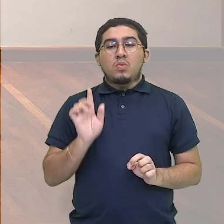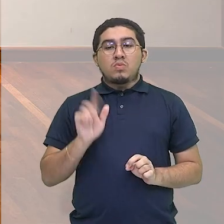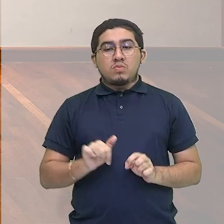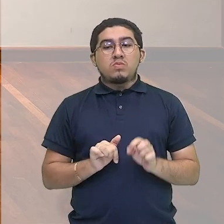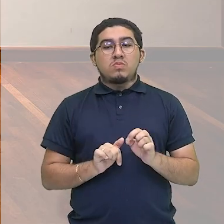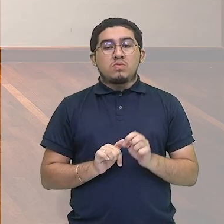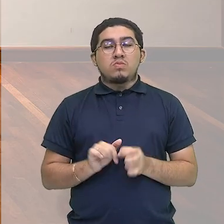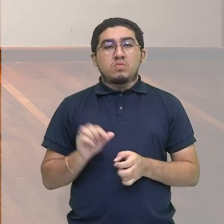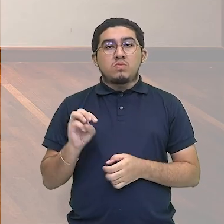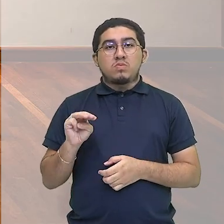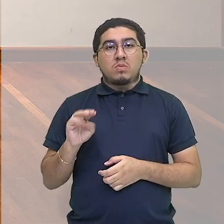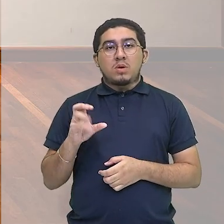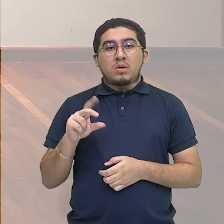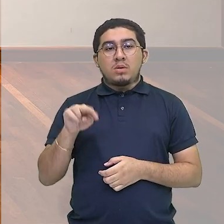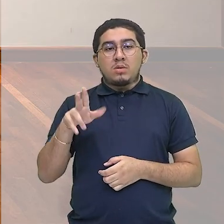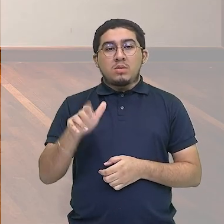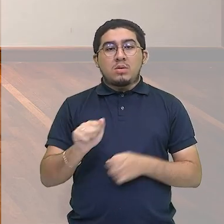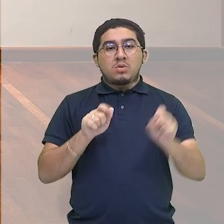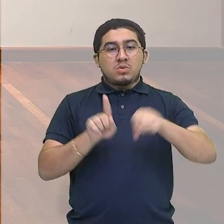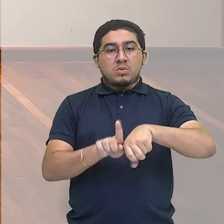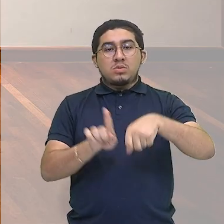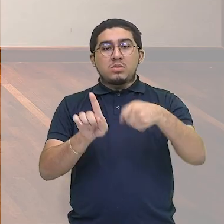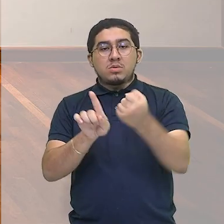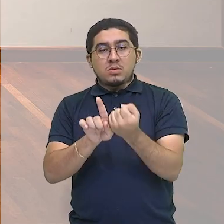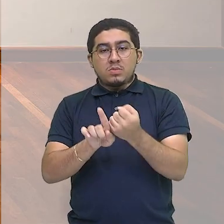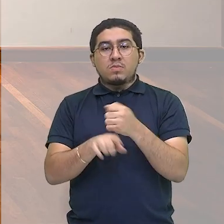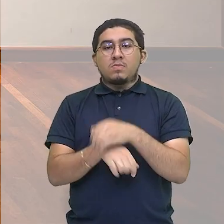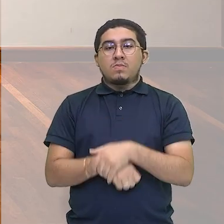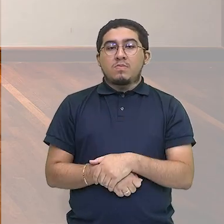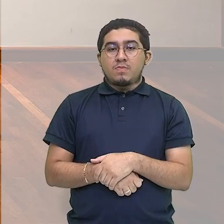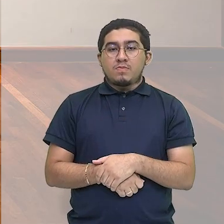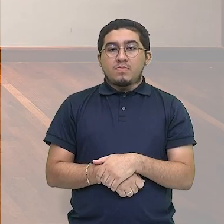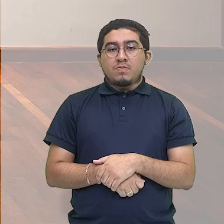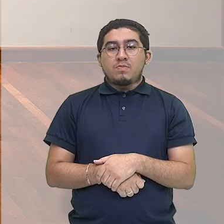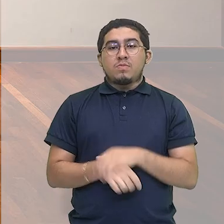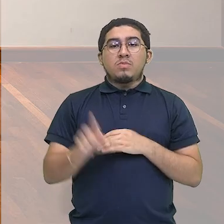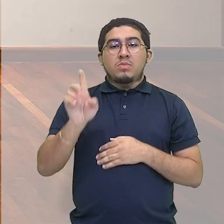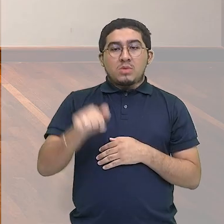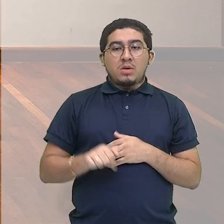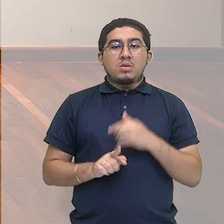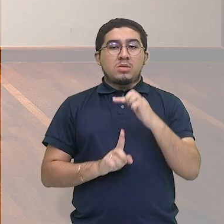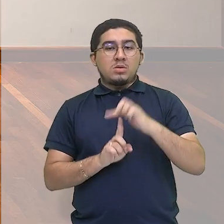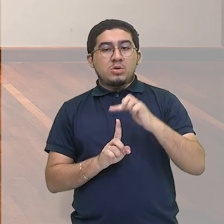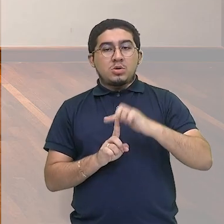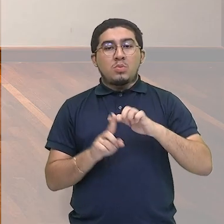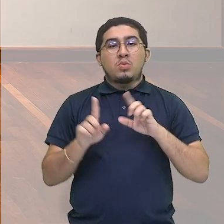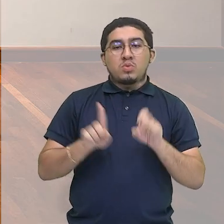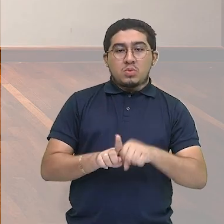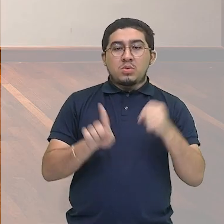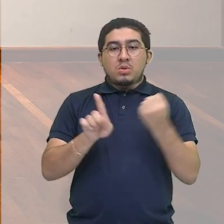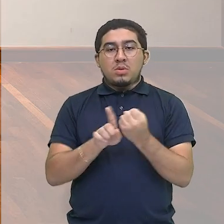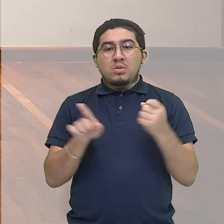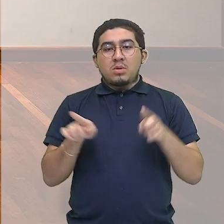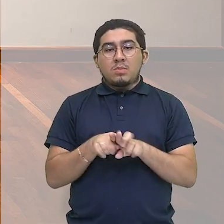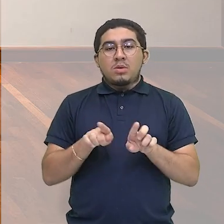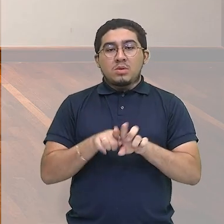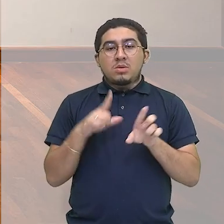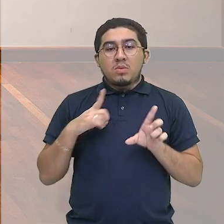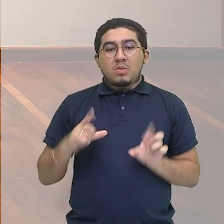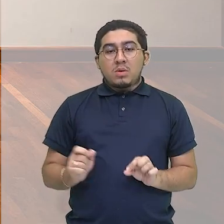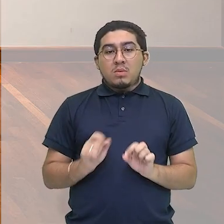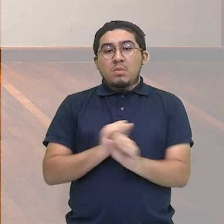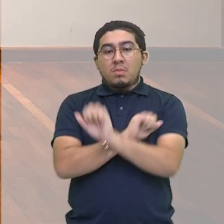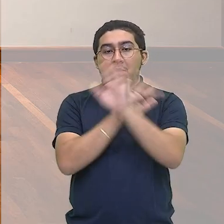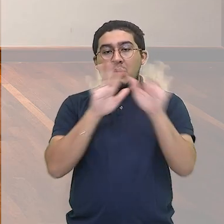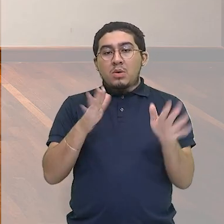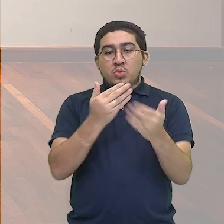sociedades mecânicas. É a partir desse tipo aí que ele vai, tipo social, que ele vai estudar e vai ampliar os